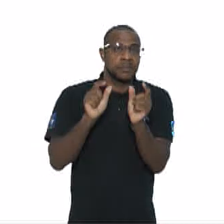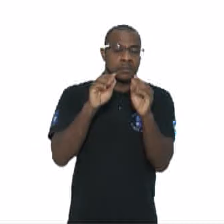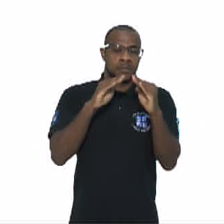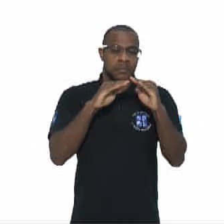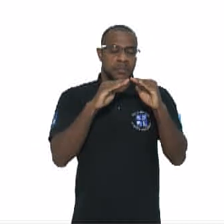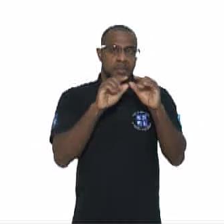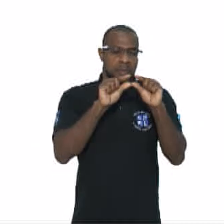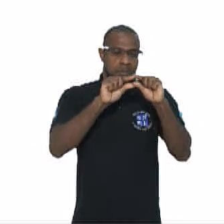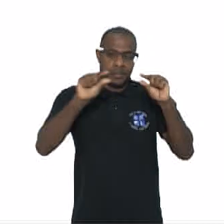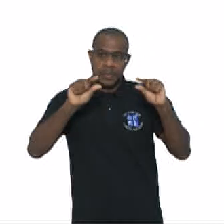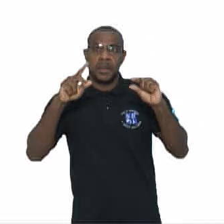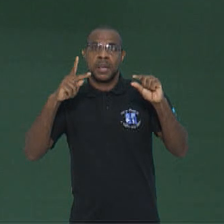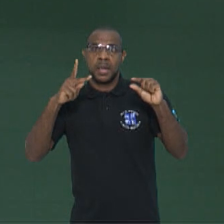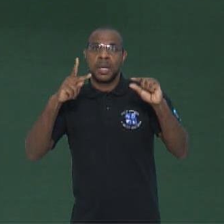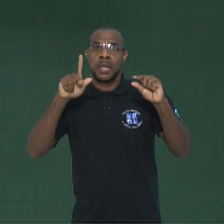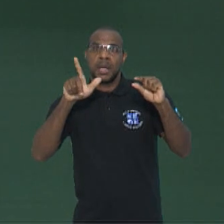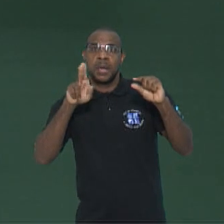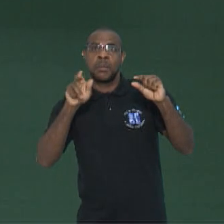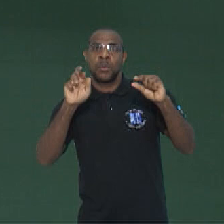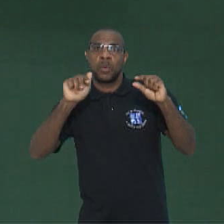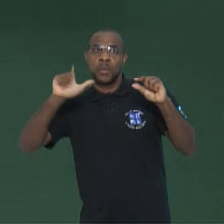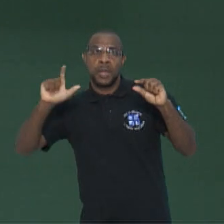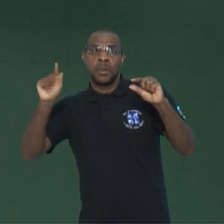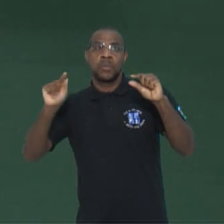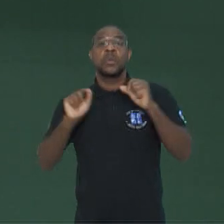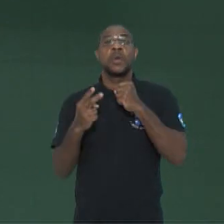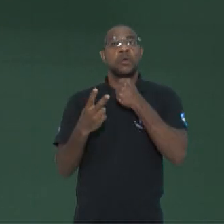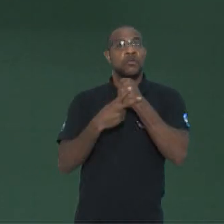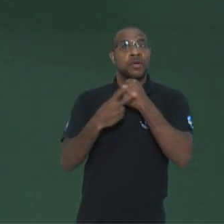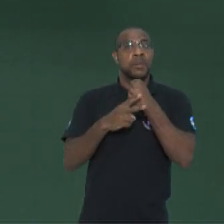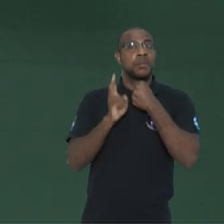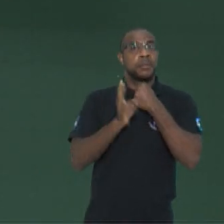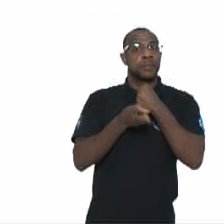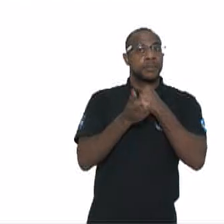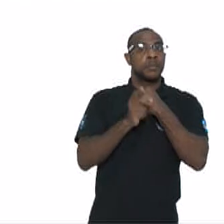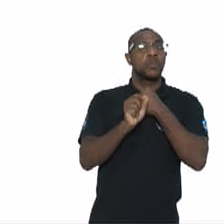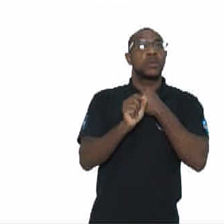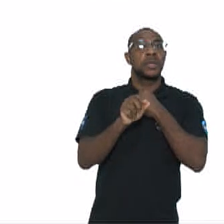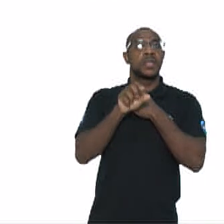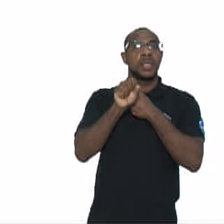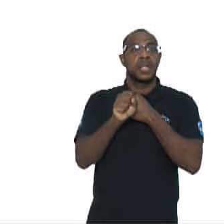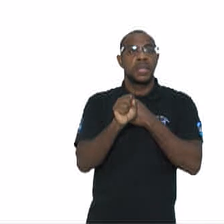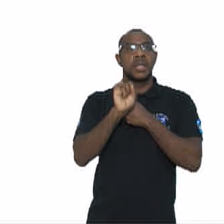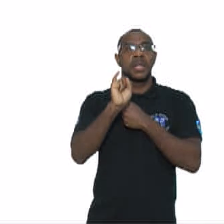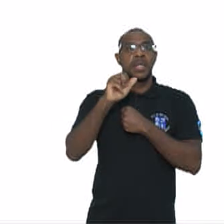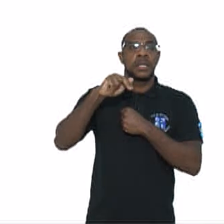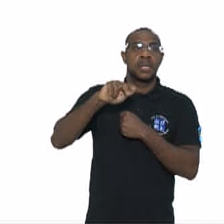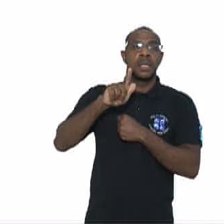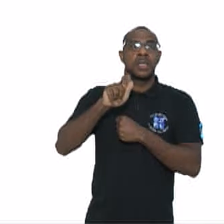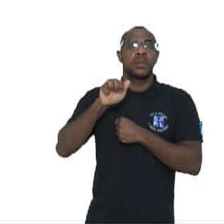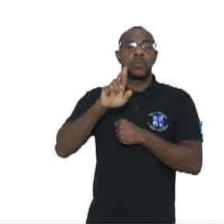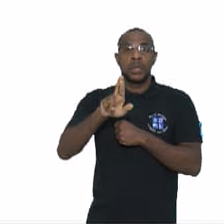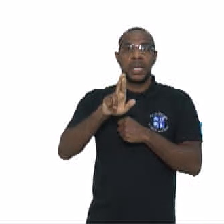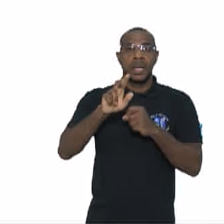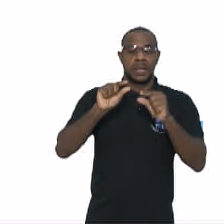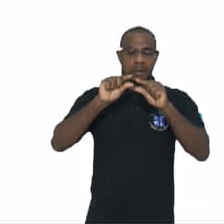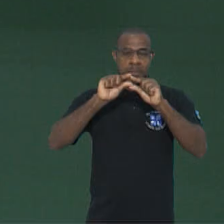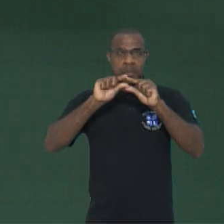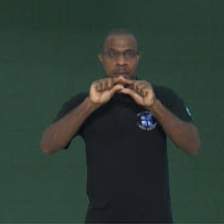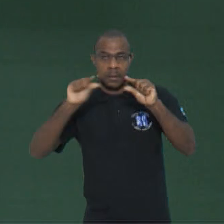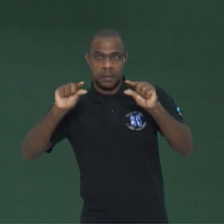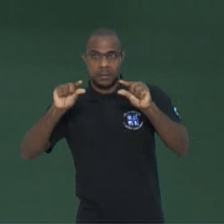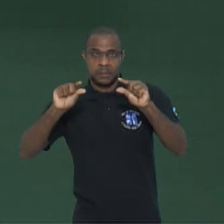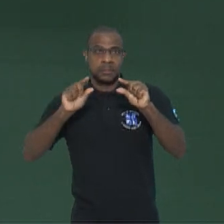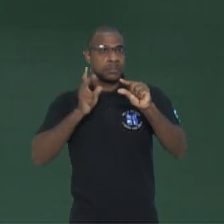ser, o verbo, né, então este, permanece no singular, contanto que o predicativo, lembram que eu